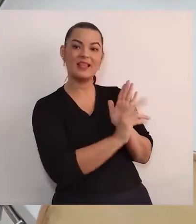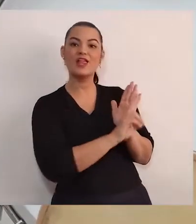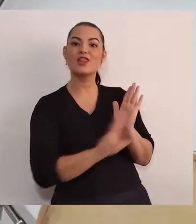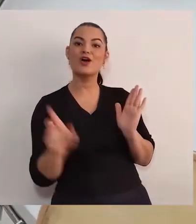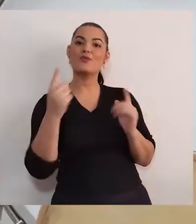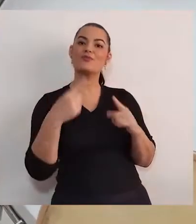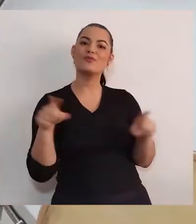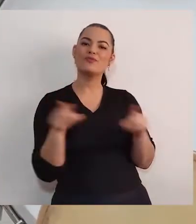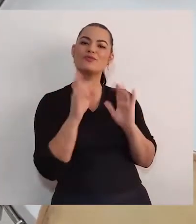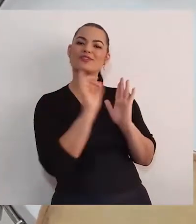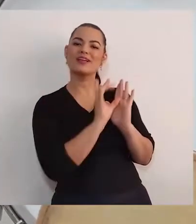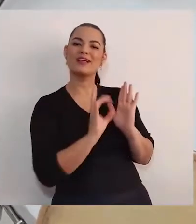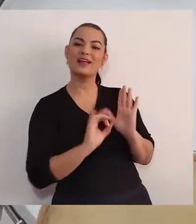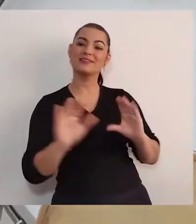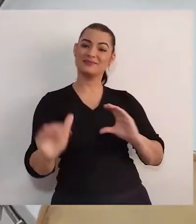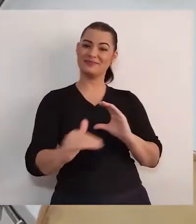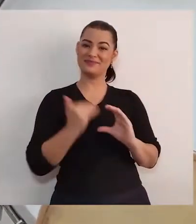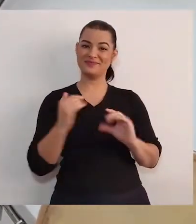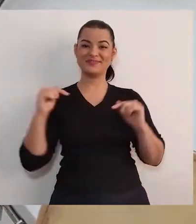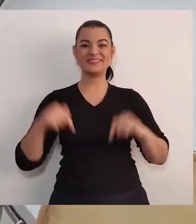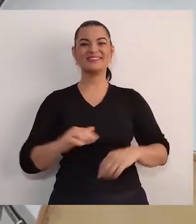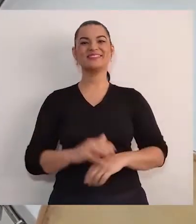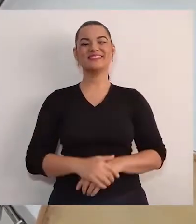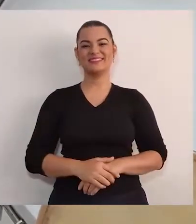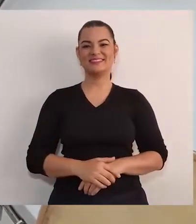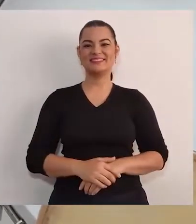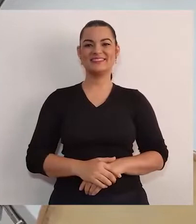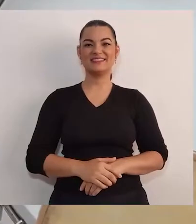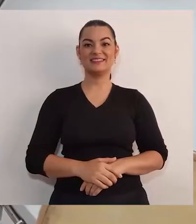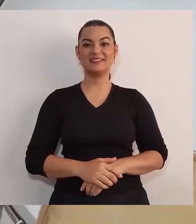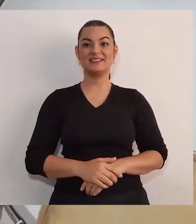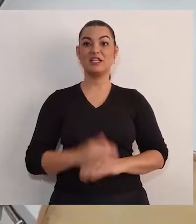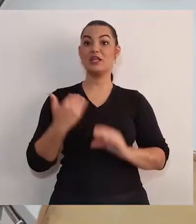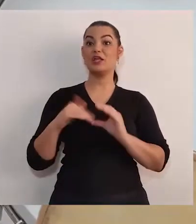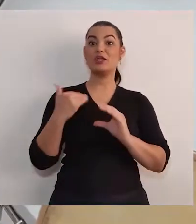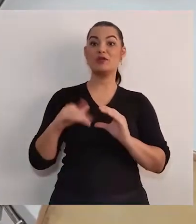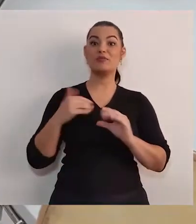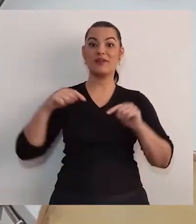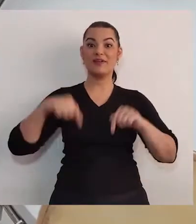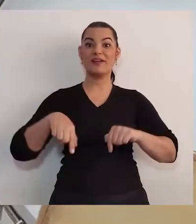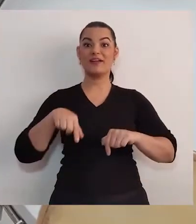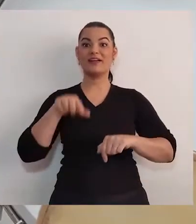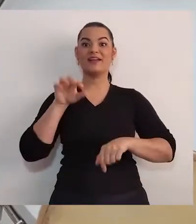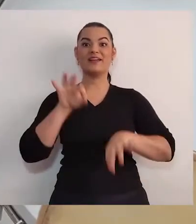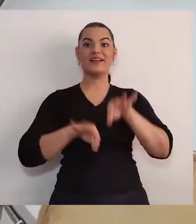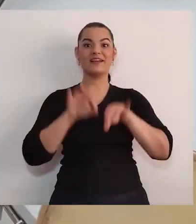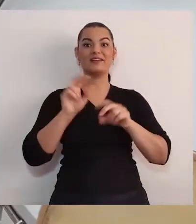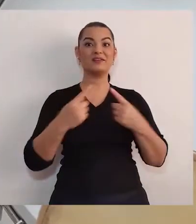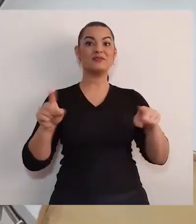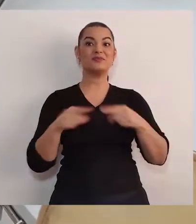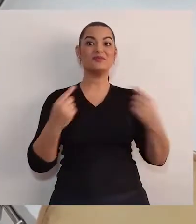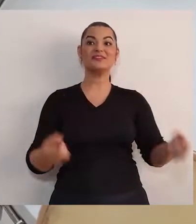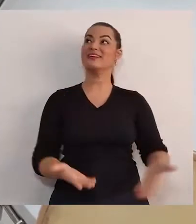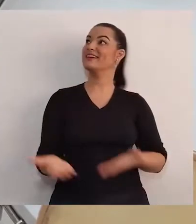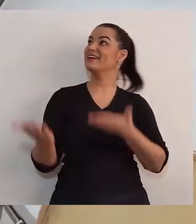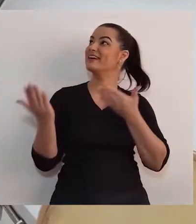das músicas e envie aqui pra gente. O e-mail do Ateliê Musical